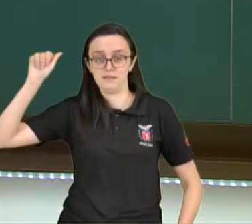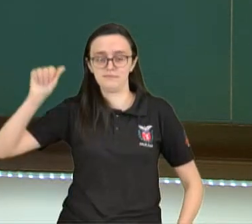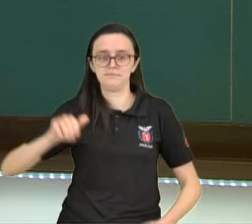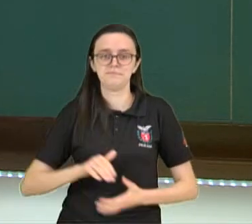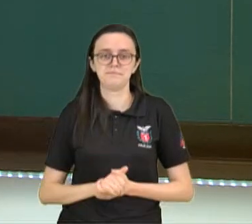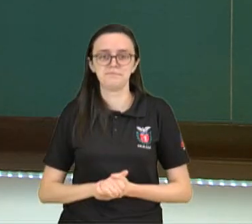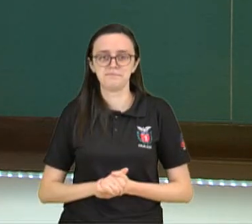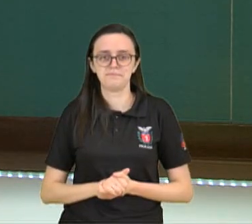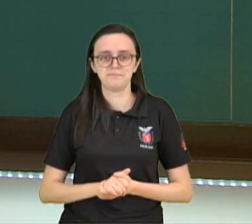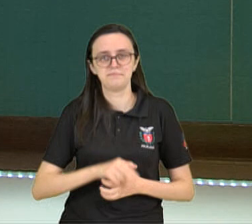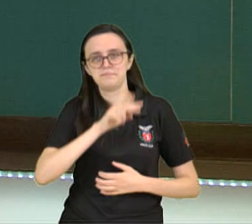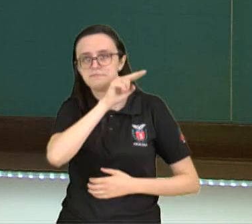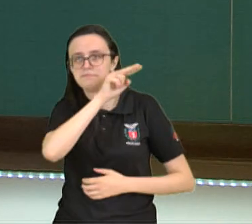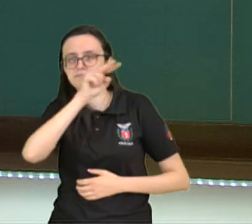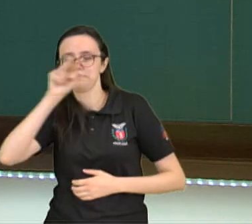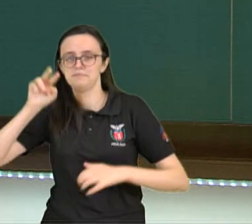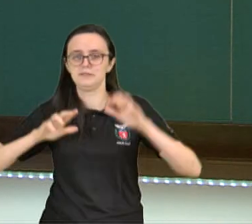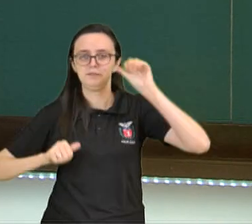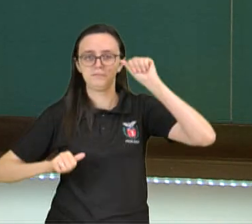Los turistas são quem?